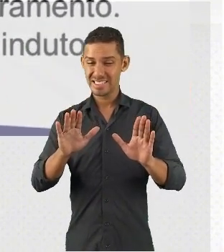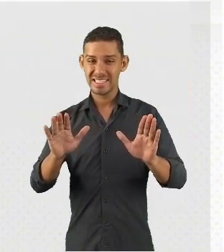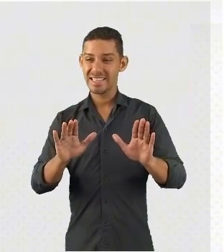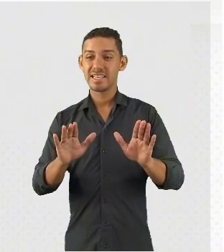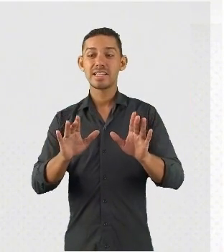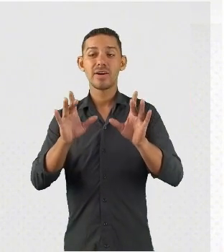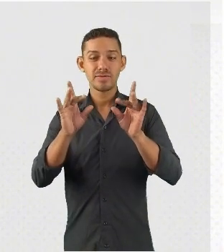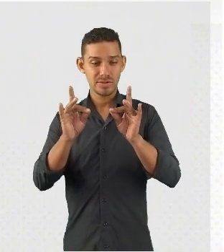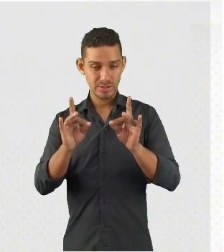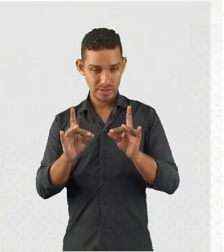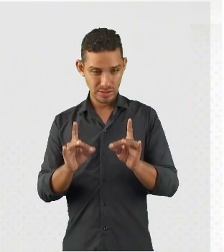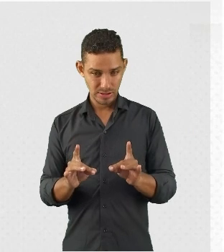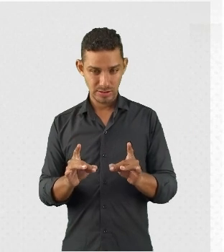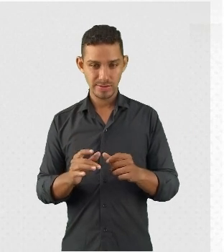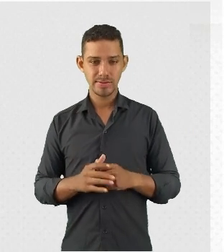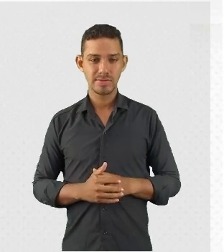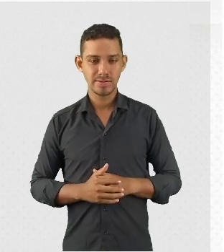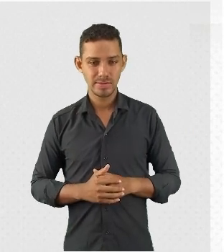pouco.